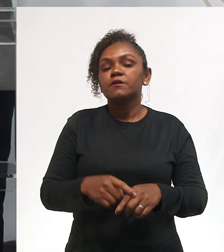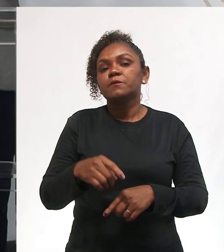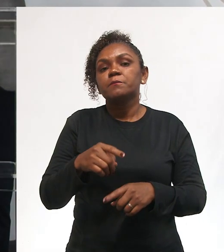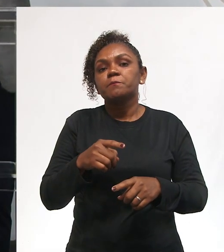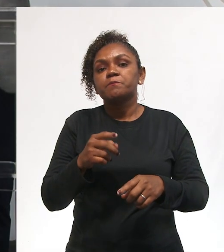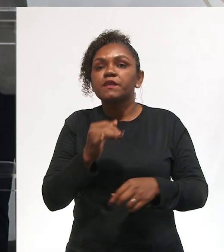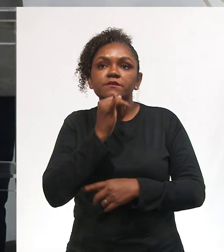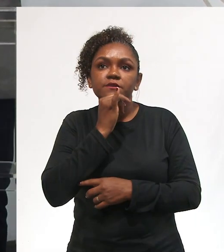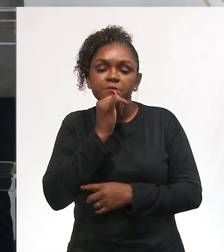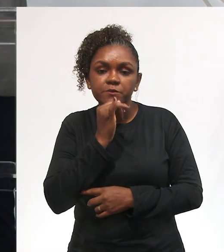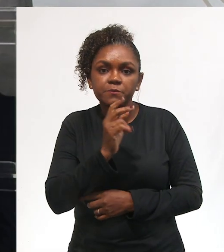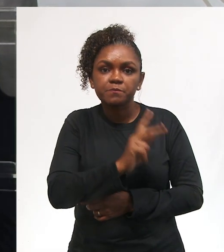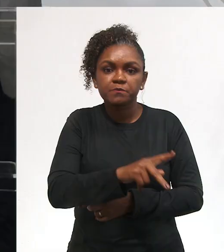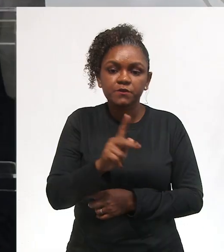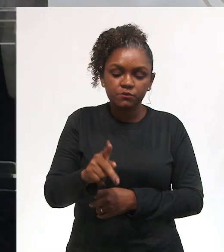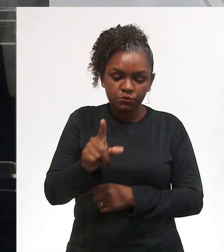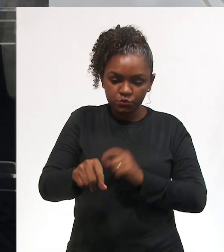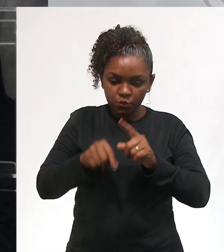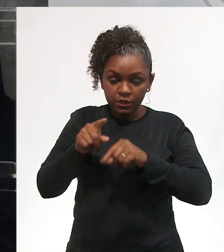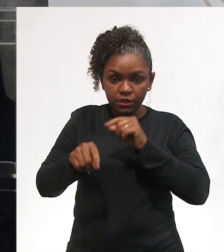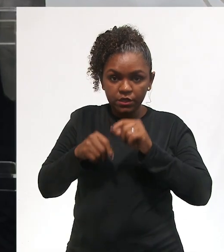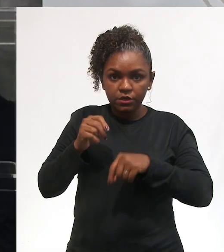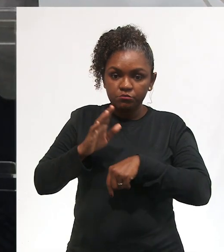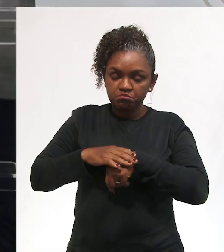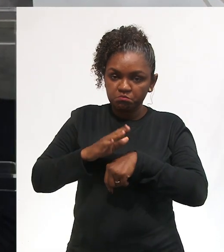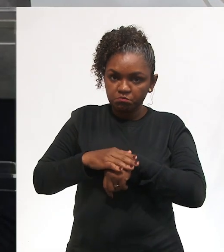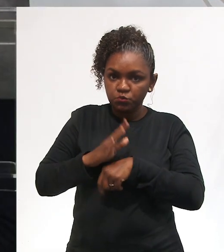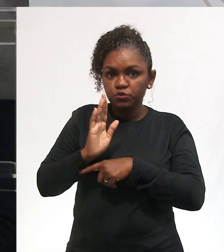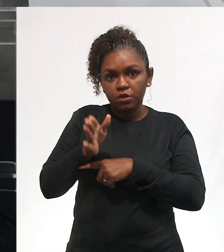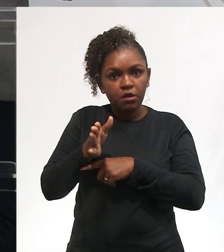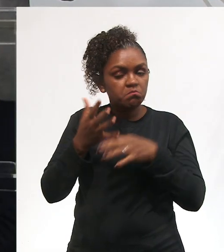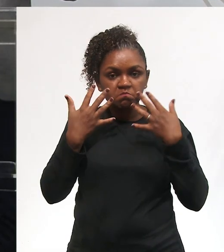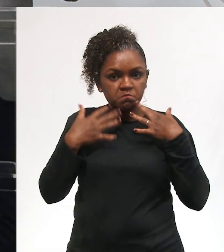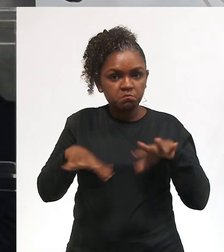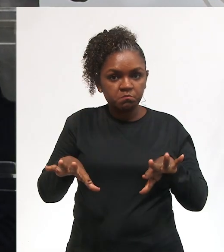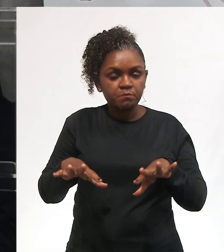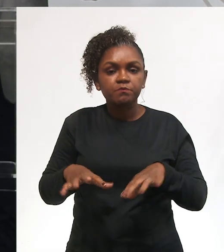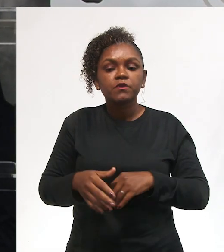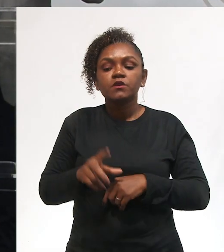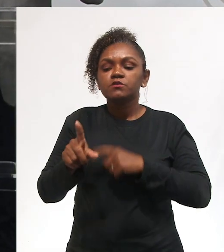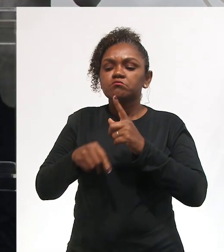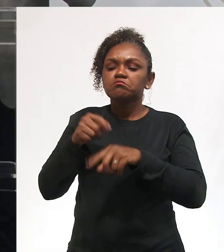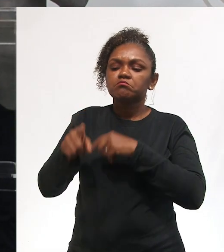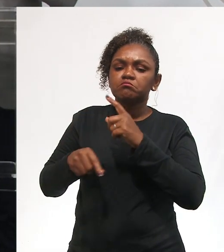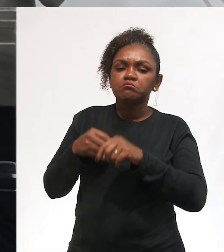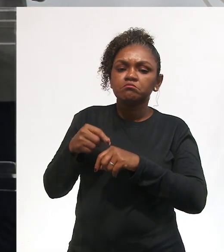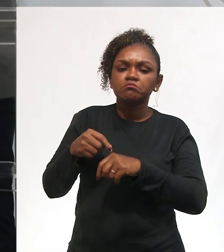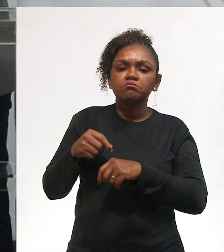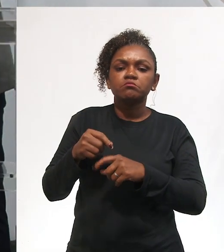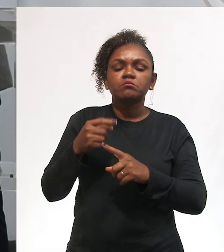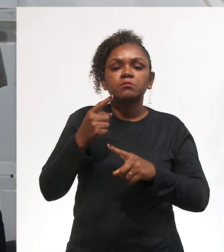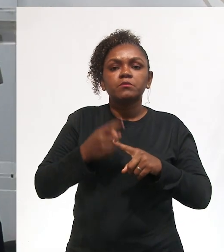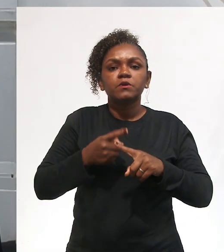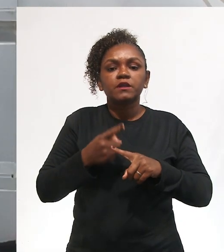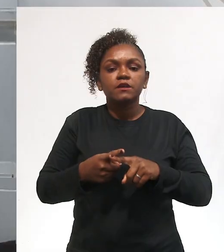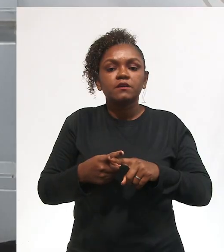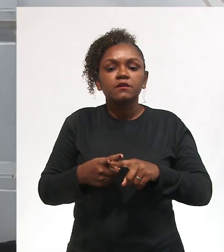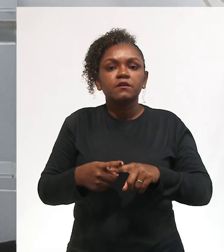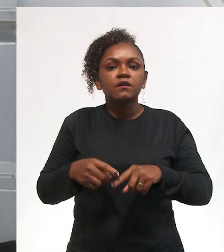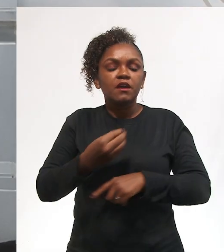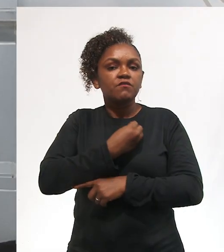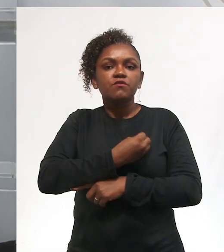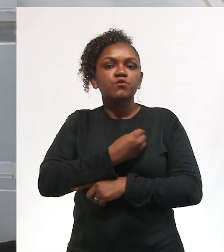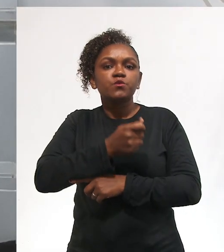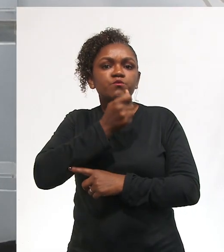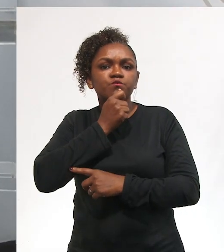o professor fez as suas escolhas, é natural. É mais difícil o professor fazer escolhas que talvez ele não tenha nem